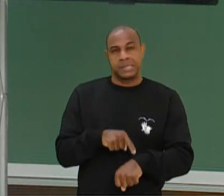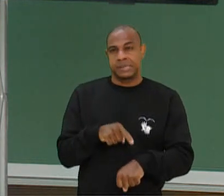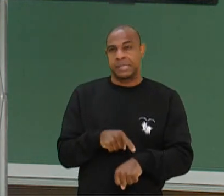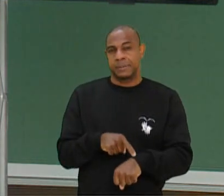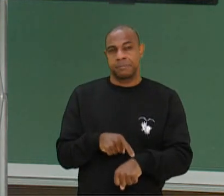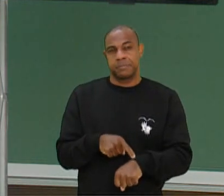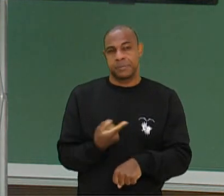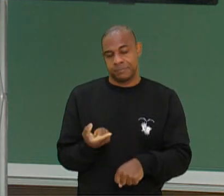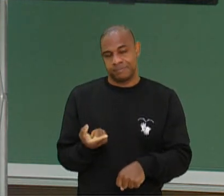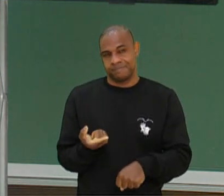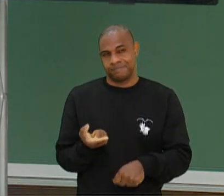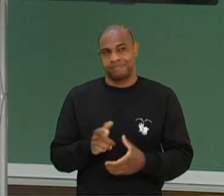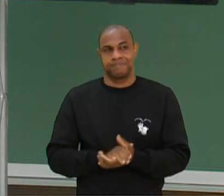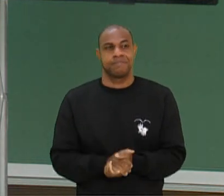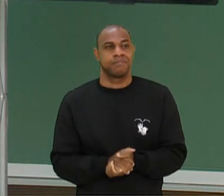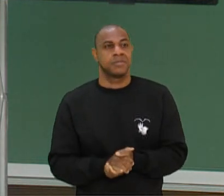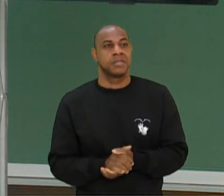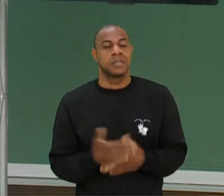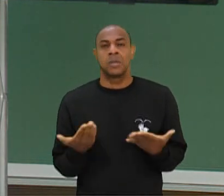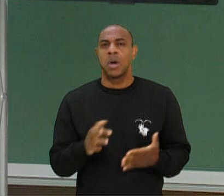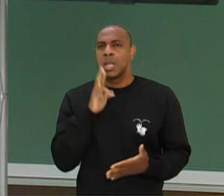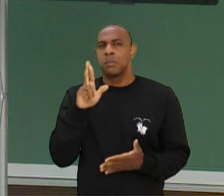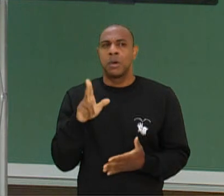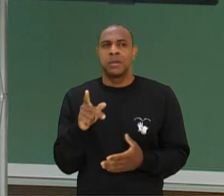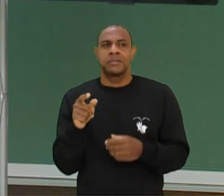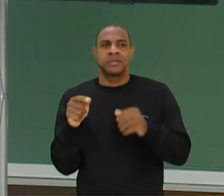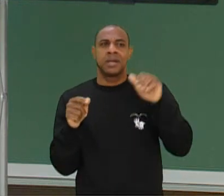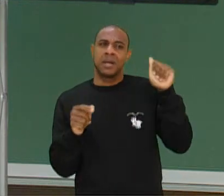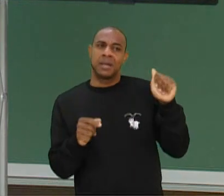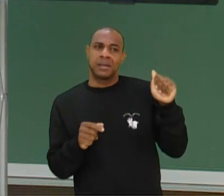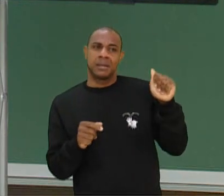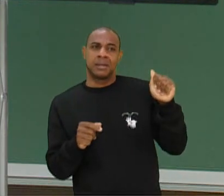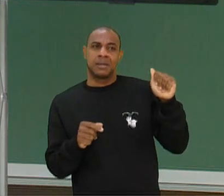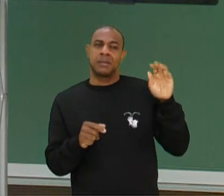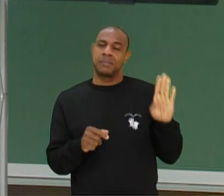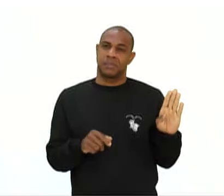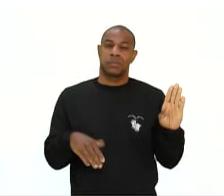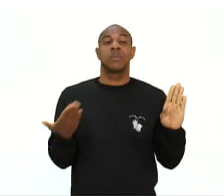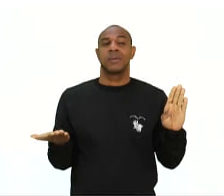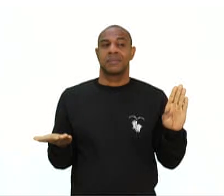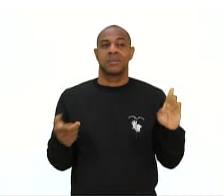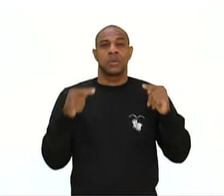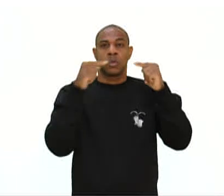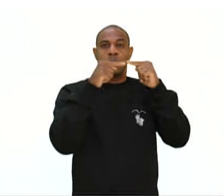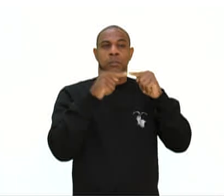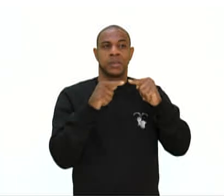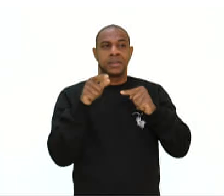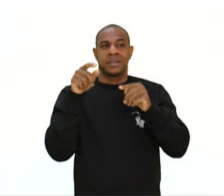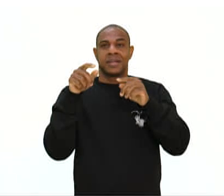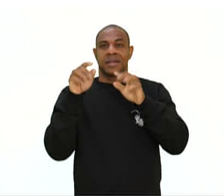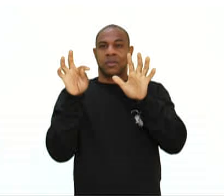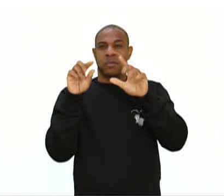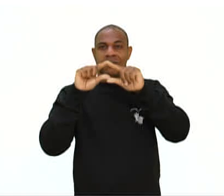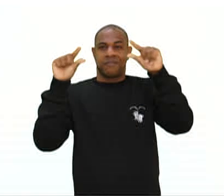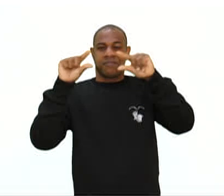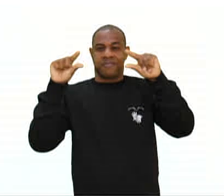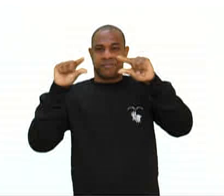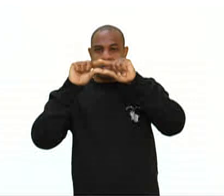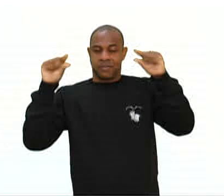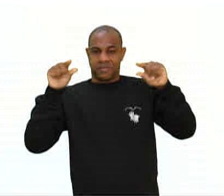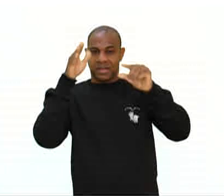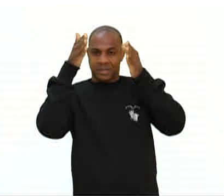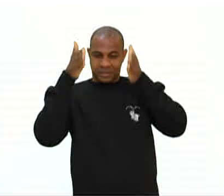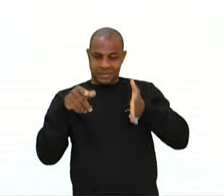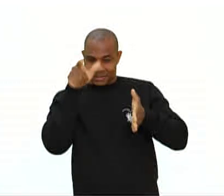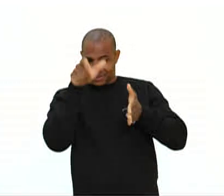né? Então, qual resposta vocês colocaram? Letter A ou letter B? Gente, ideas, o que dá